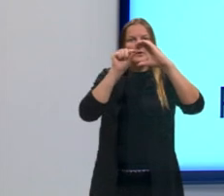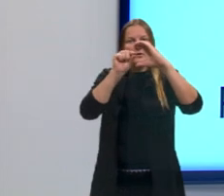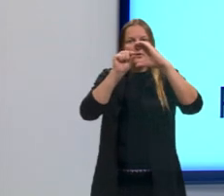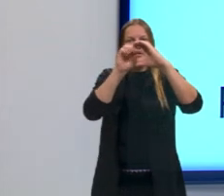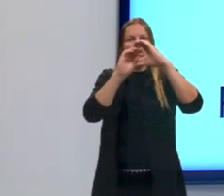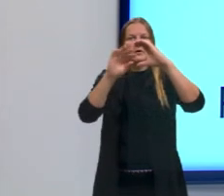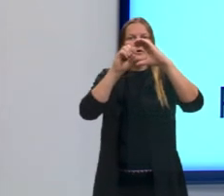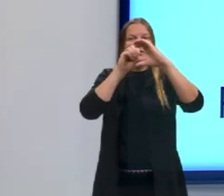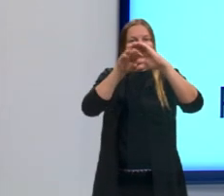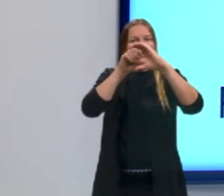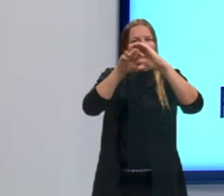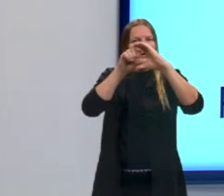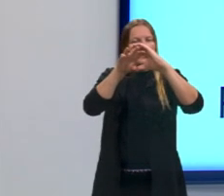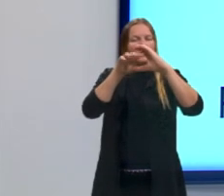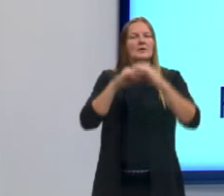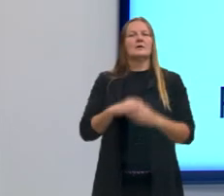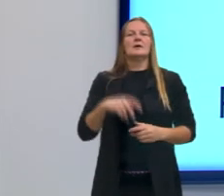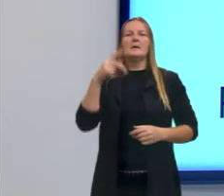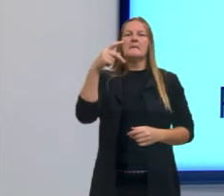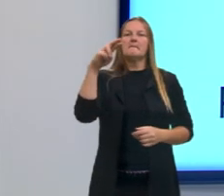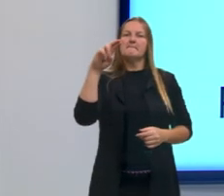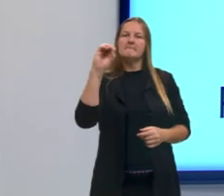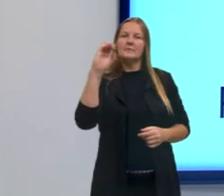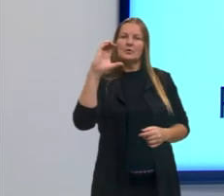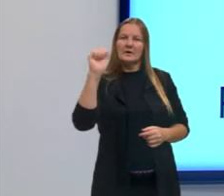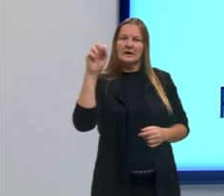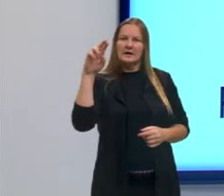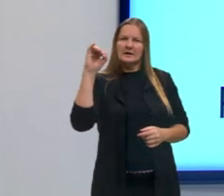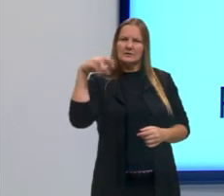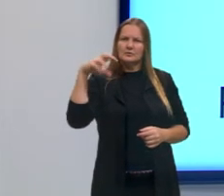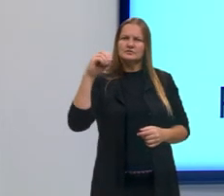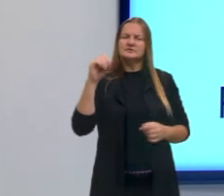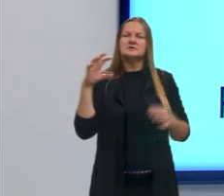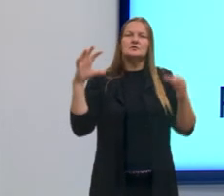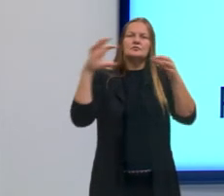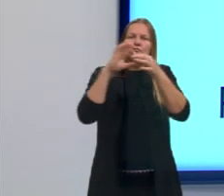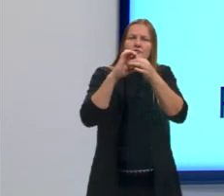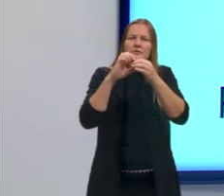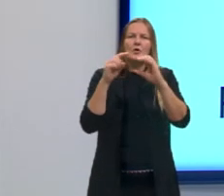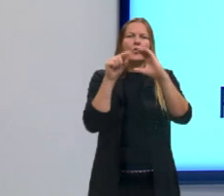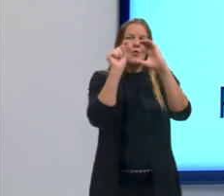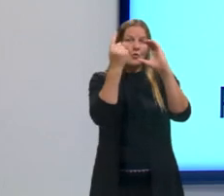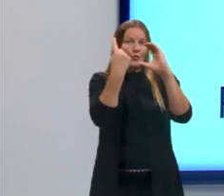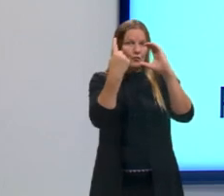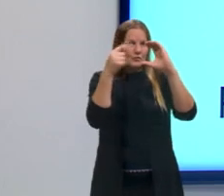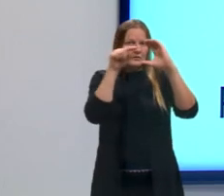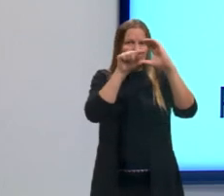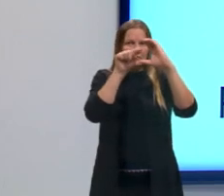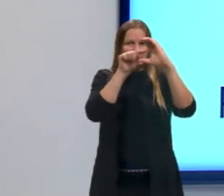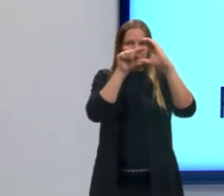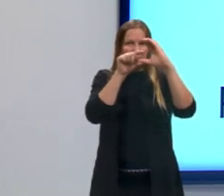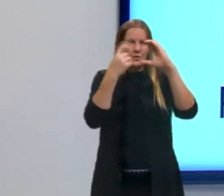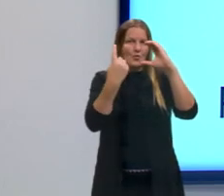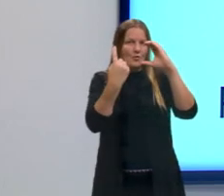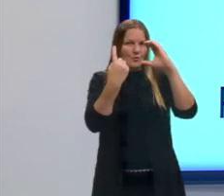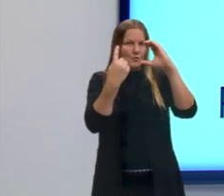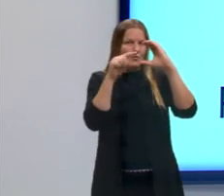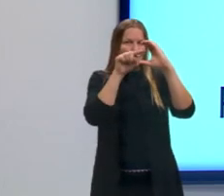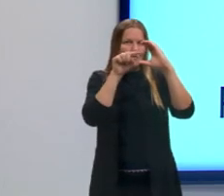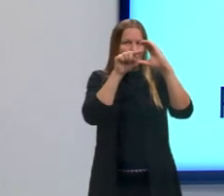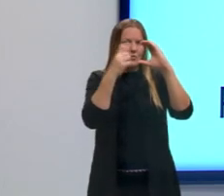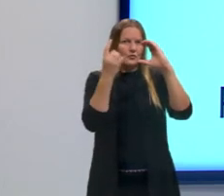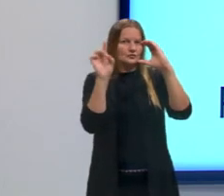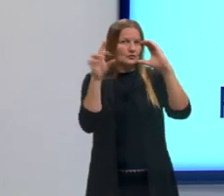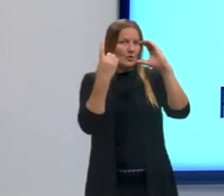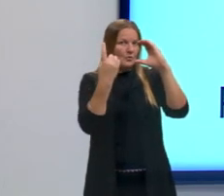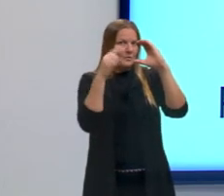das bactérias elas são procariontes e unicelulares unicelulares Lembrando que